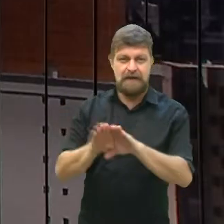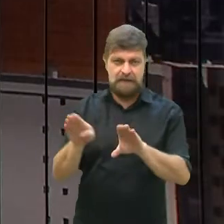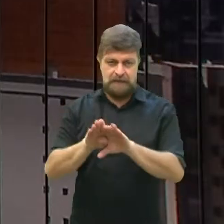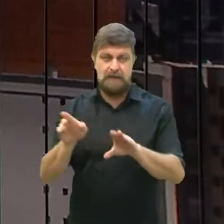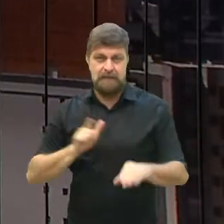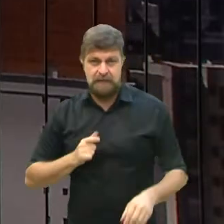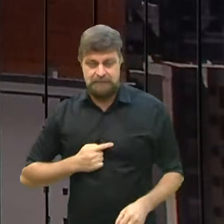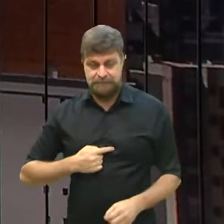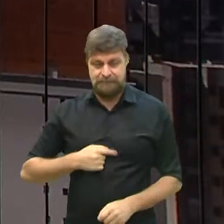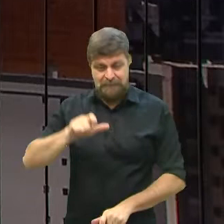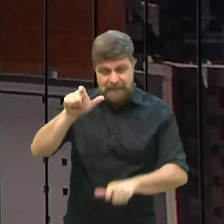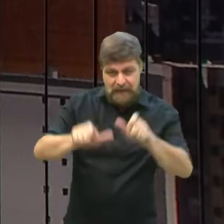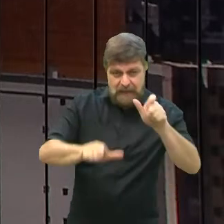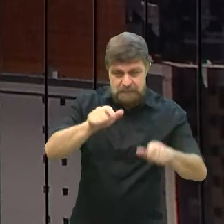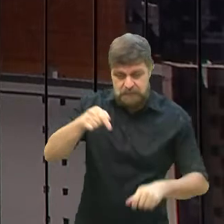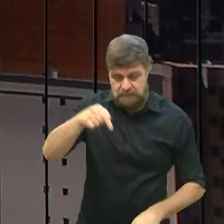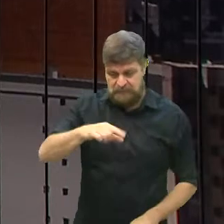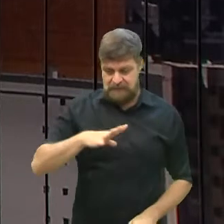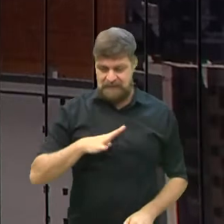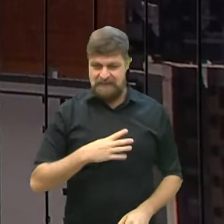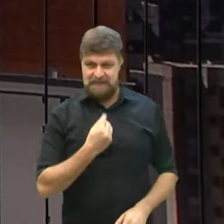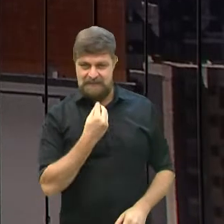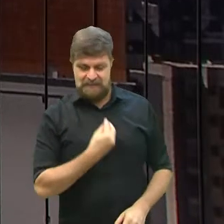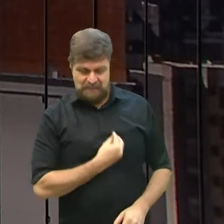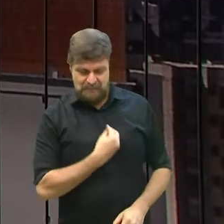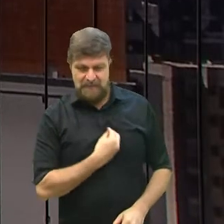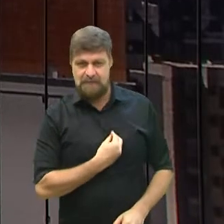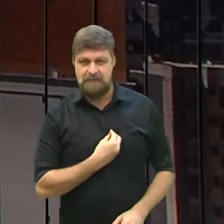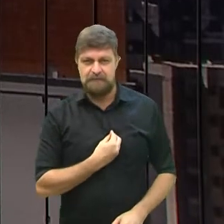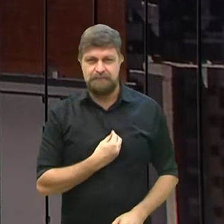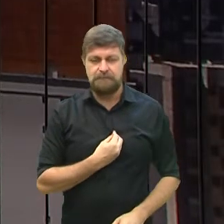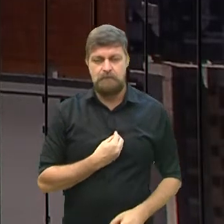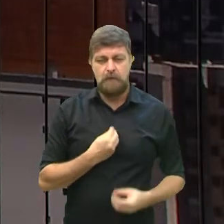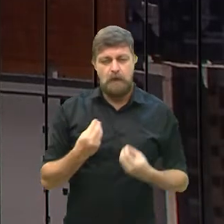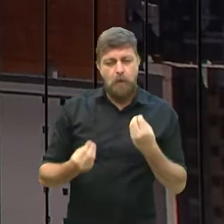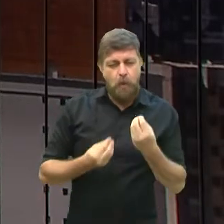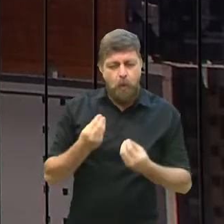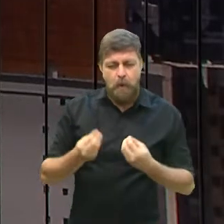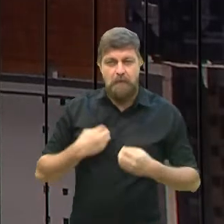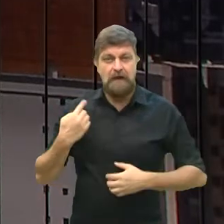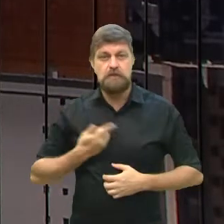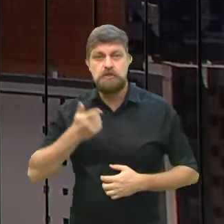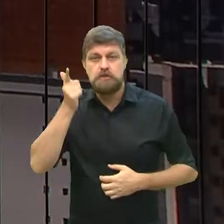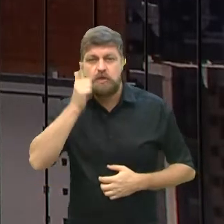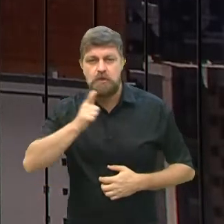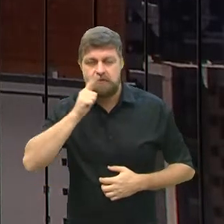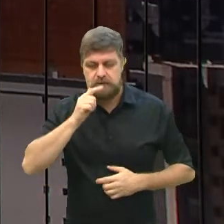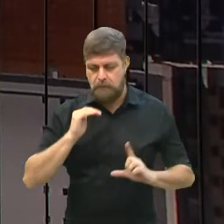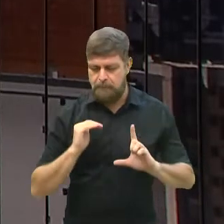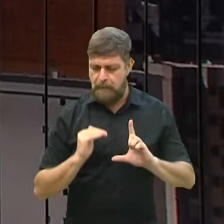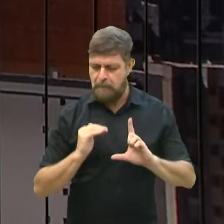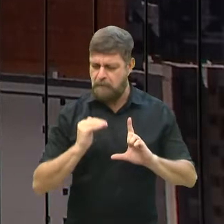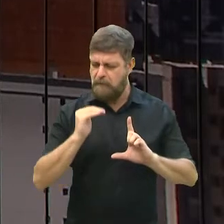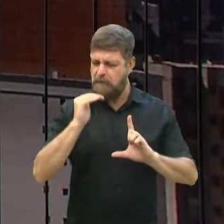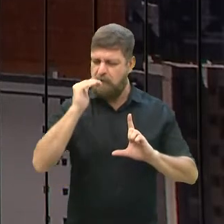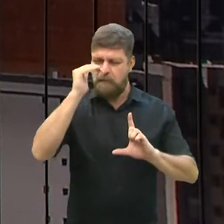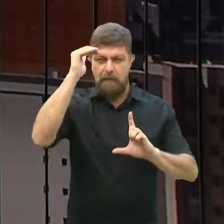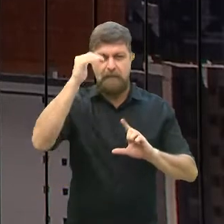dos próprios munícipes, né, se é que a gente pode, né, mapear isso, que permitiram com que a gente tivesse esse